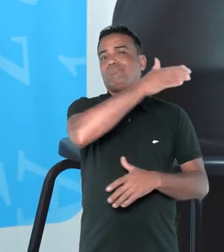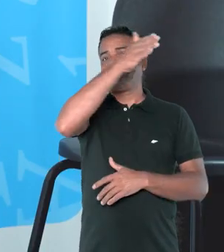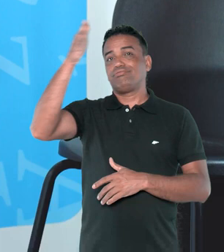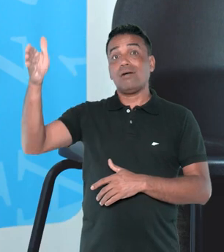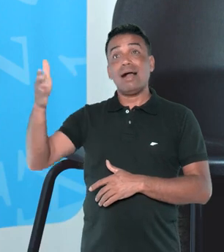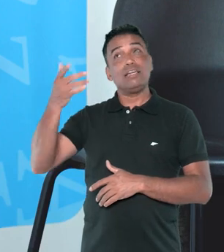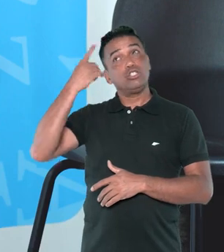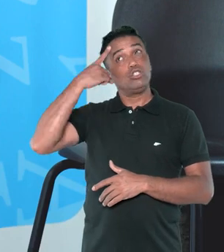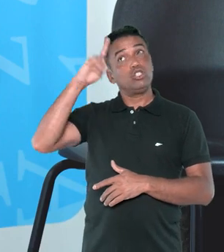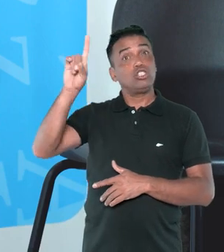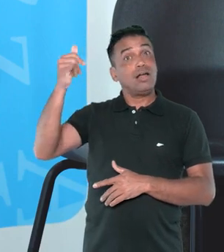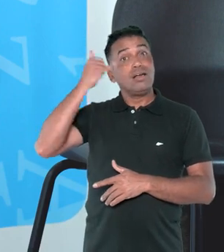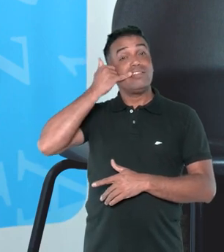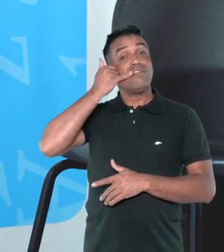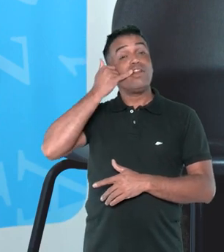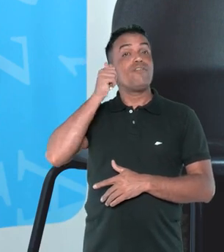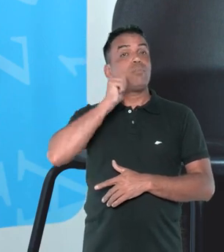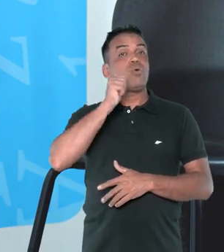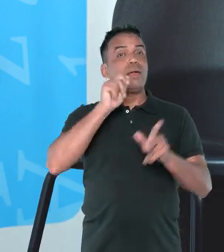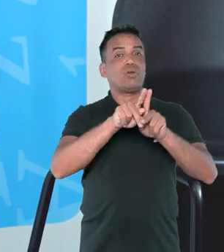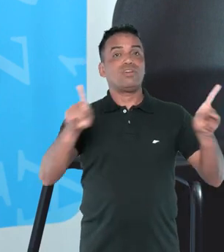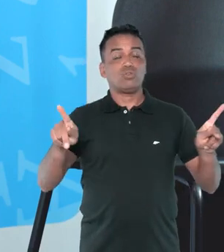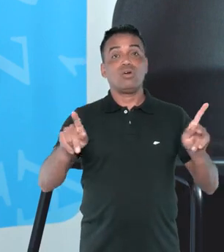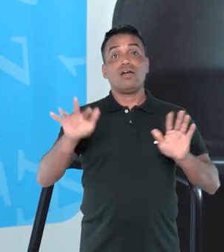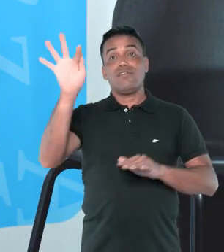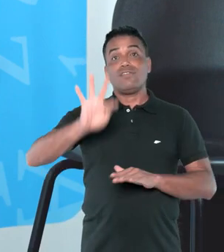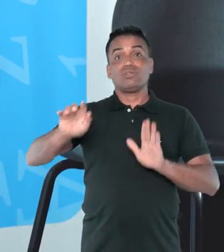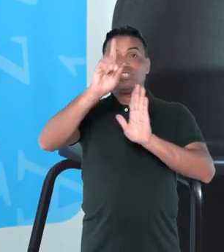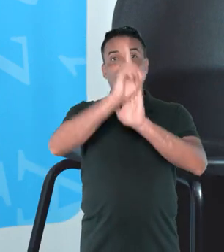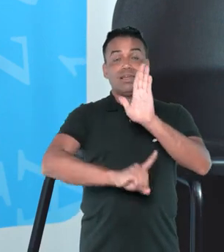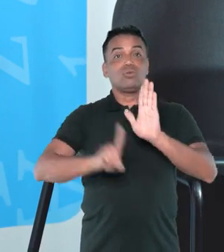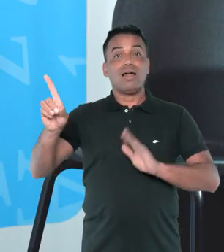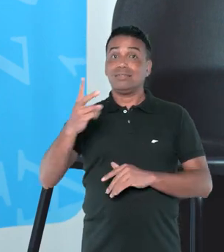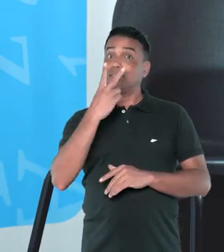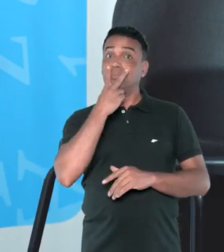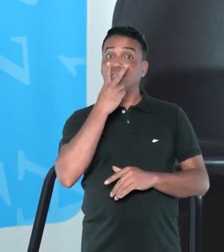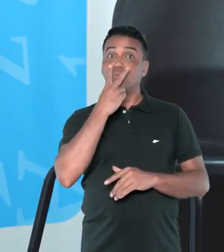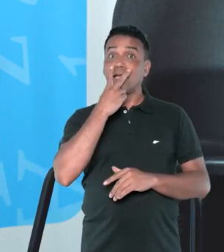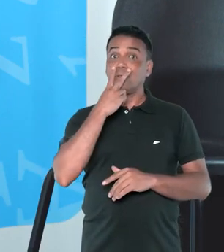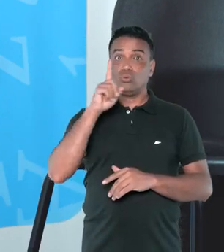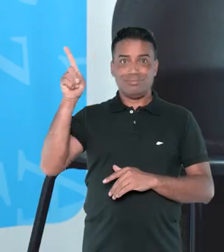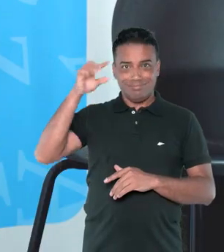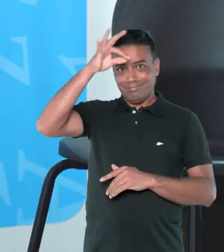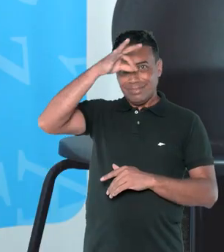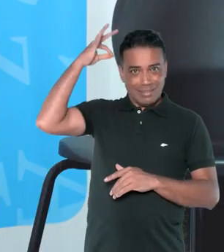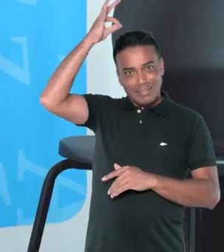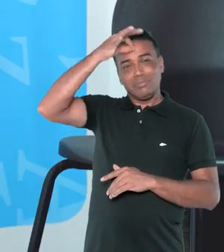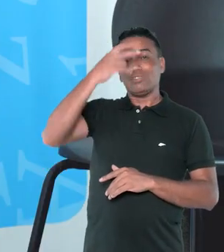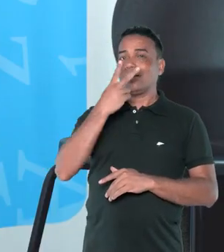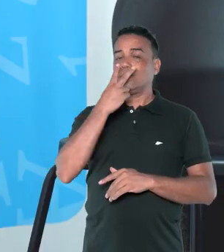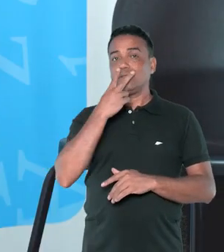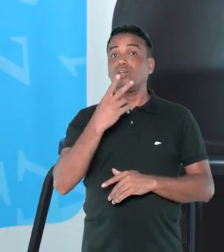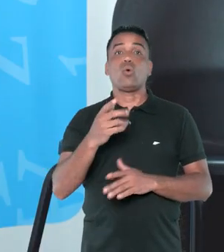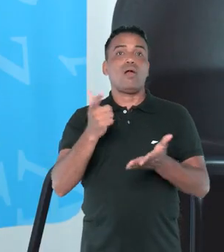recebi um telefonema de uma professora de uma faculdade de Direito em Vitória, no Espírito Santo. E ela disse, olha, esse seu livro foi